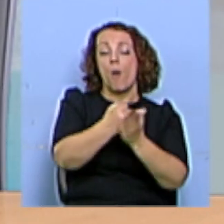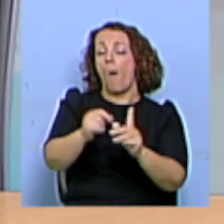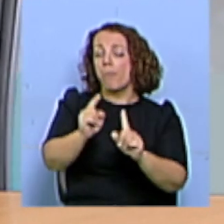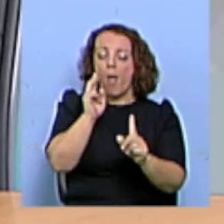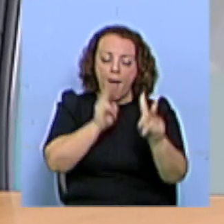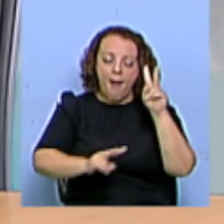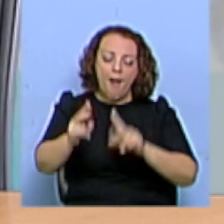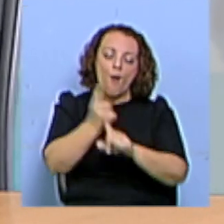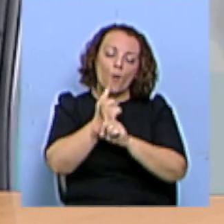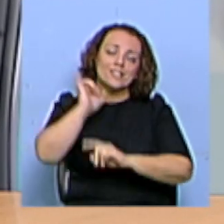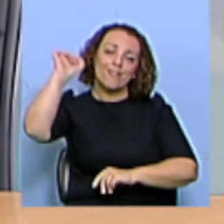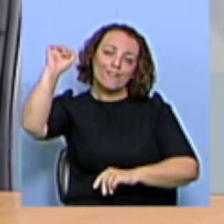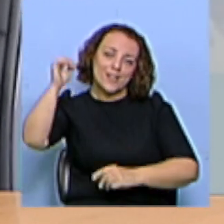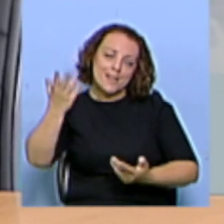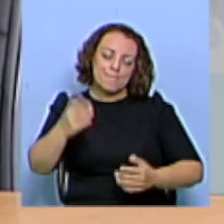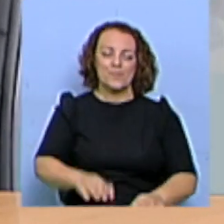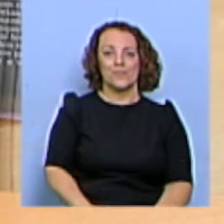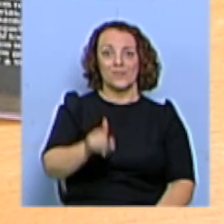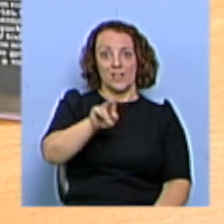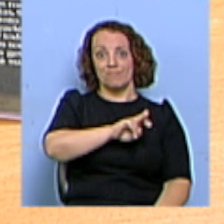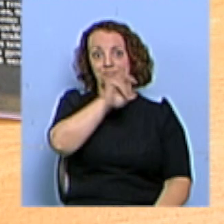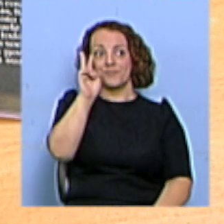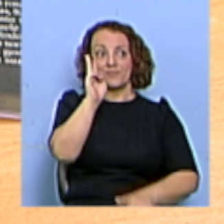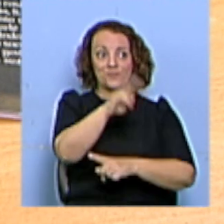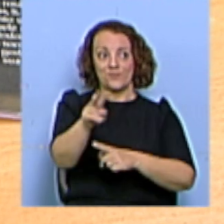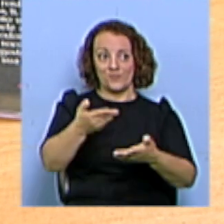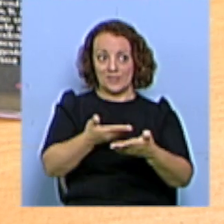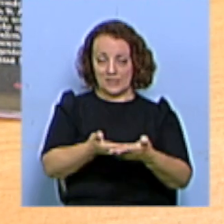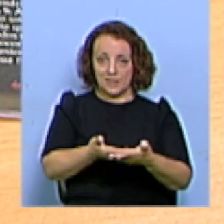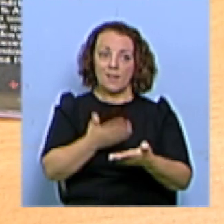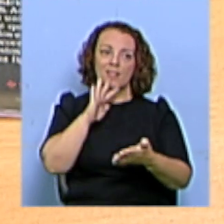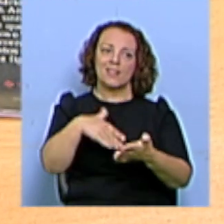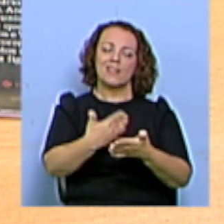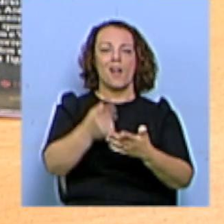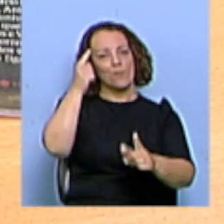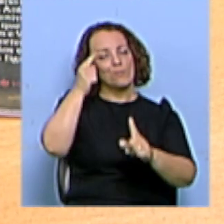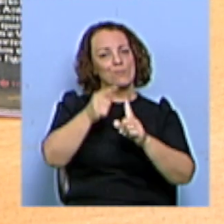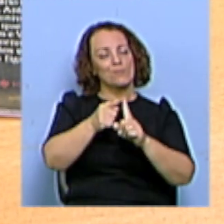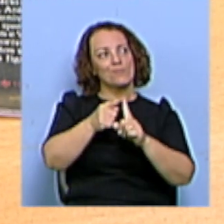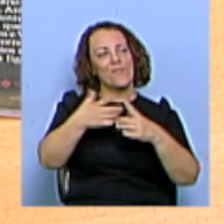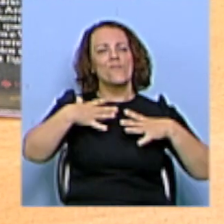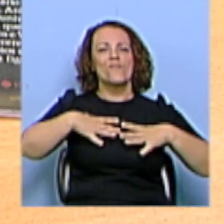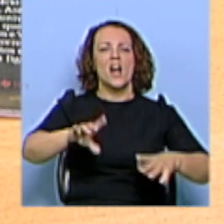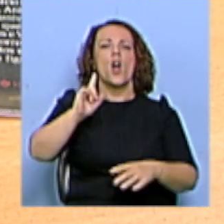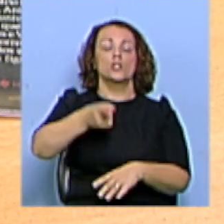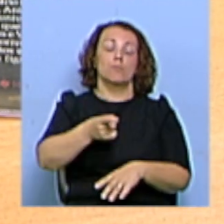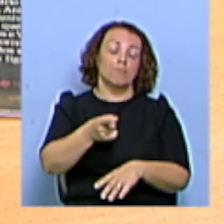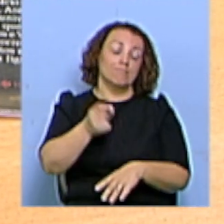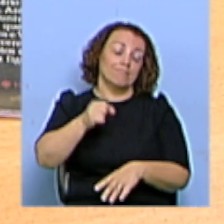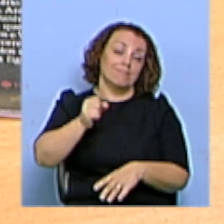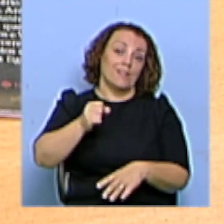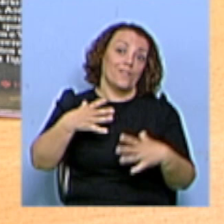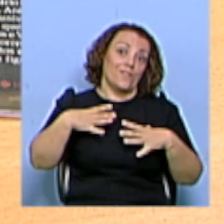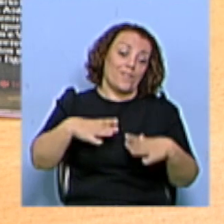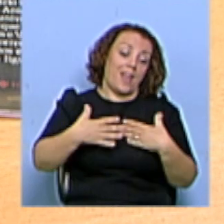lá. E esta visita à Terra Santa é, sem dúvida, também um bom fim que dias de férias podem ter, não é? É um bom fim. Claro,